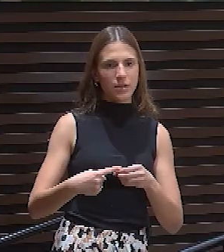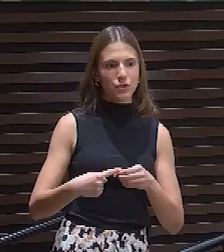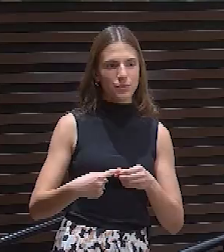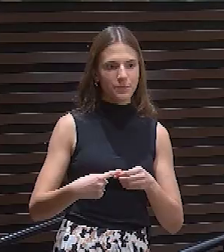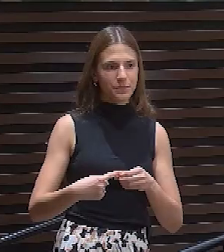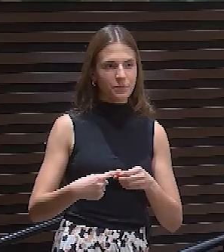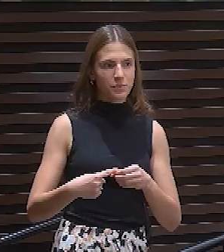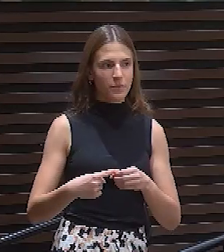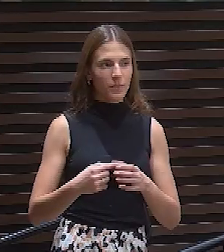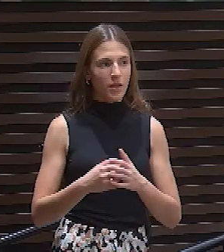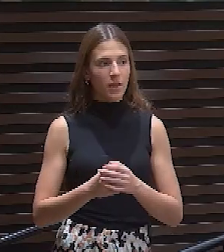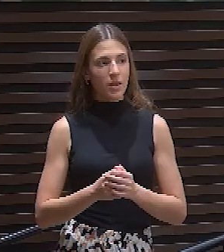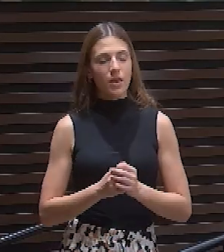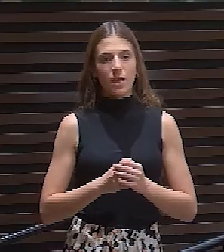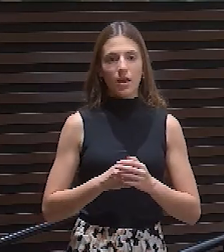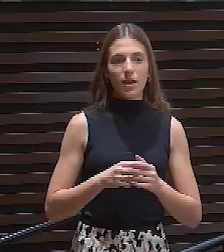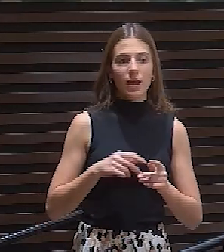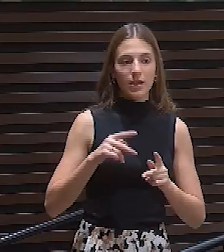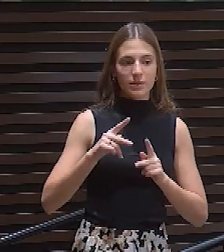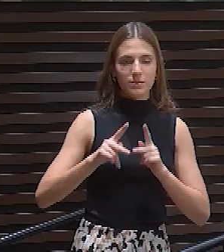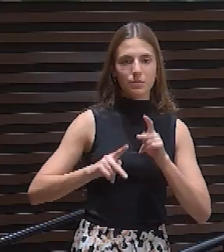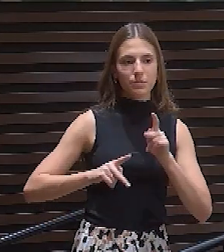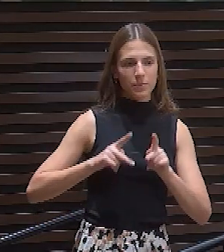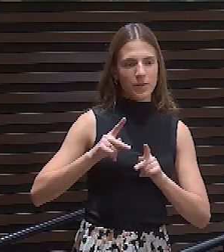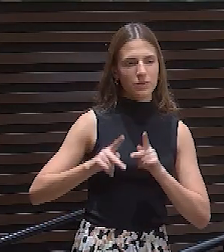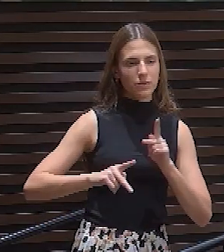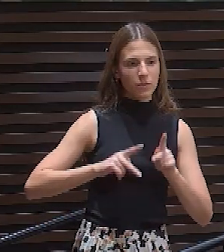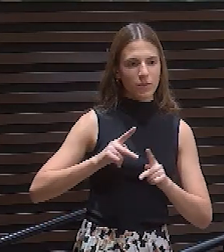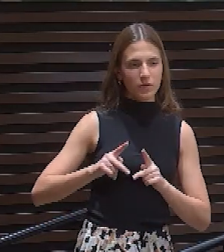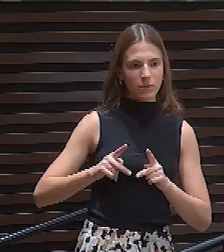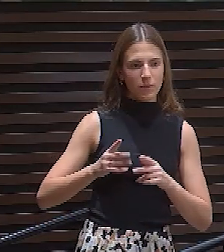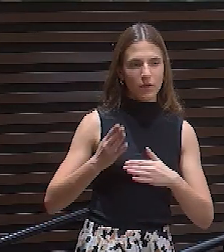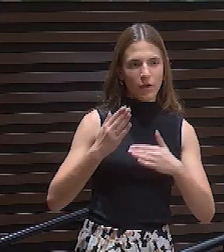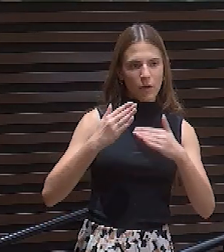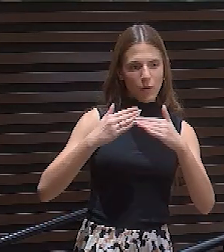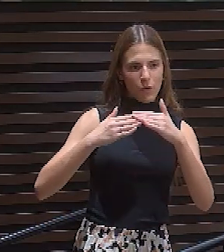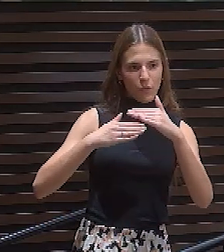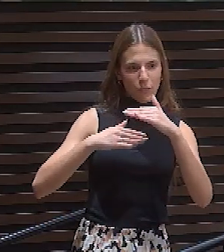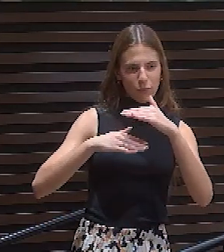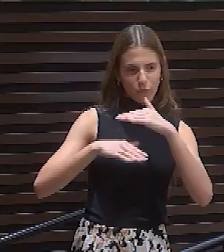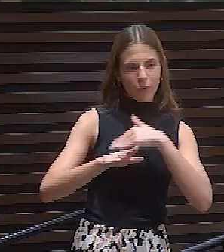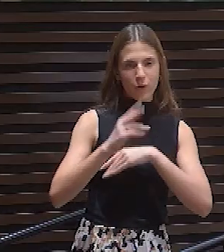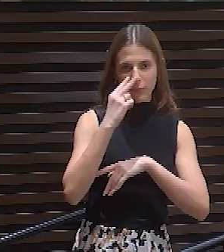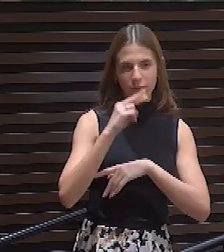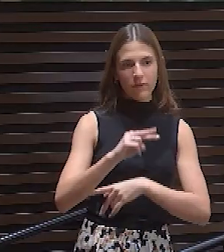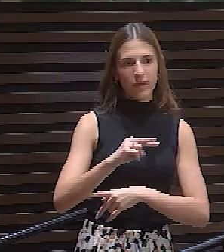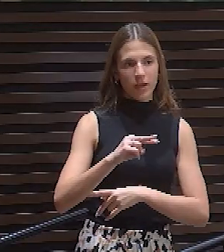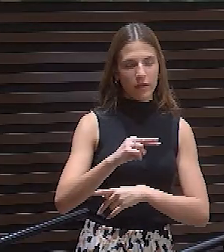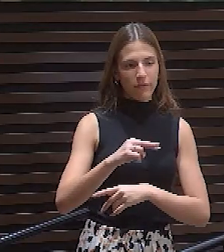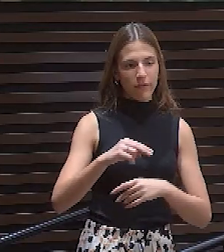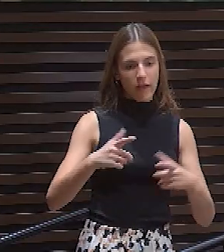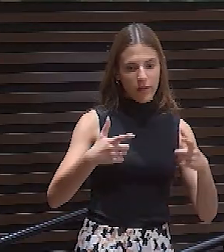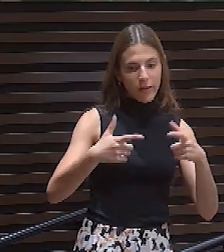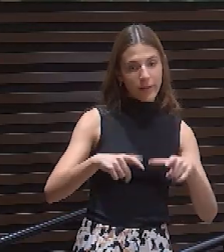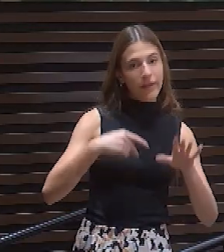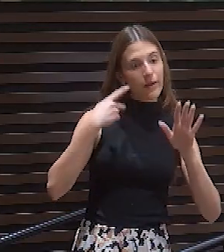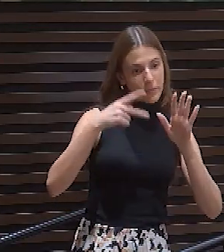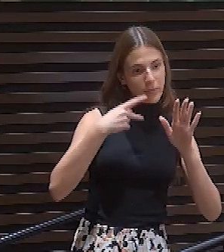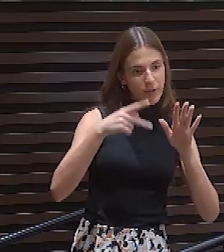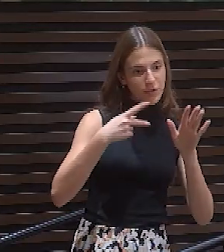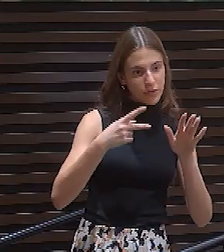Os espias foram ver a terra. E quando chegaram e viram a